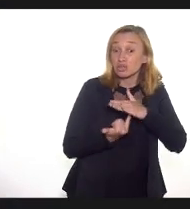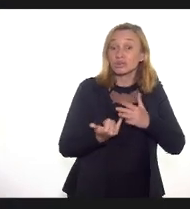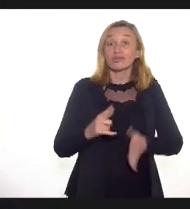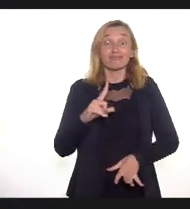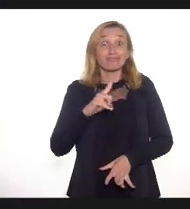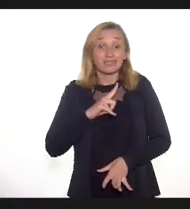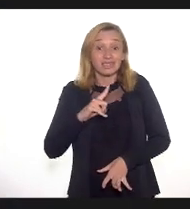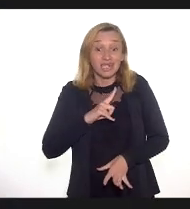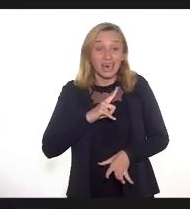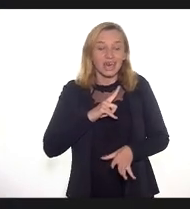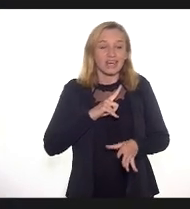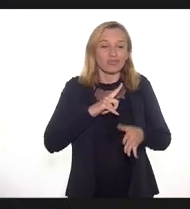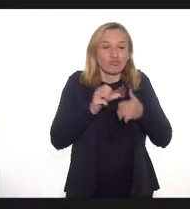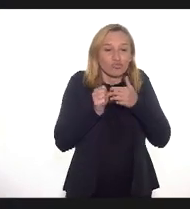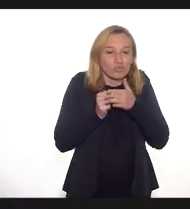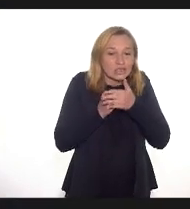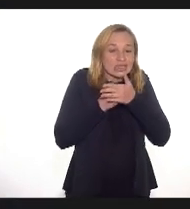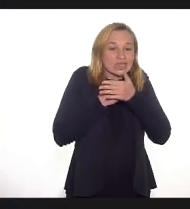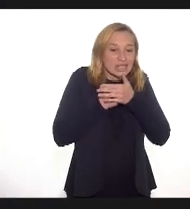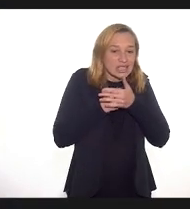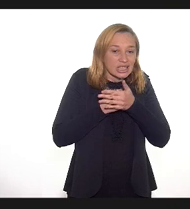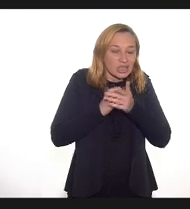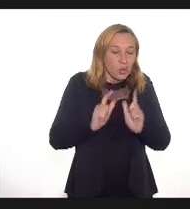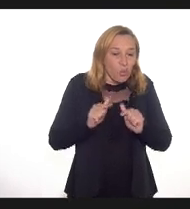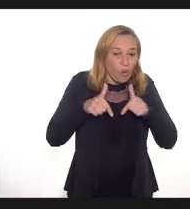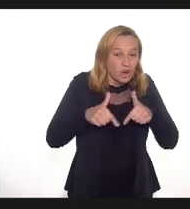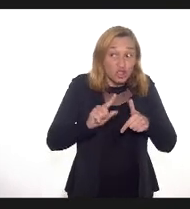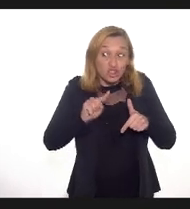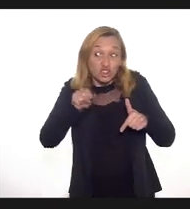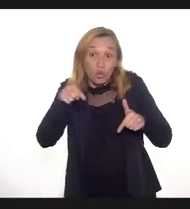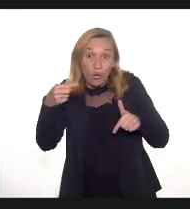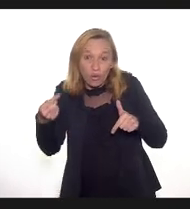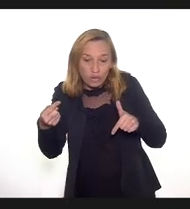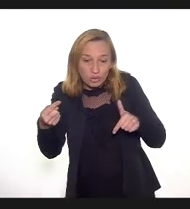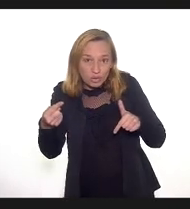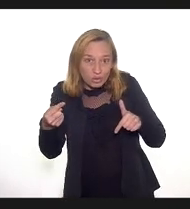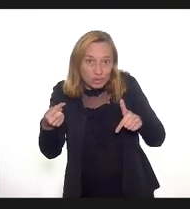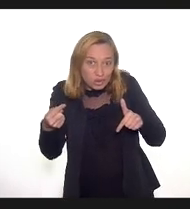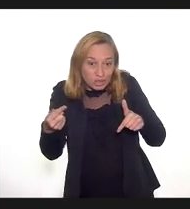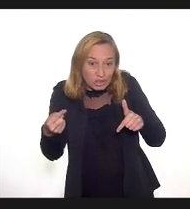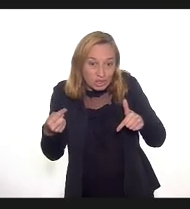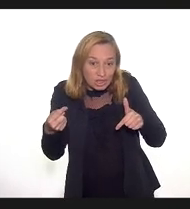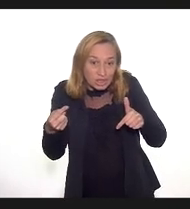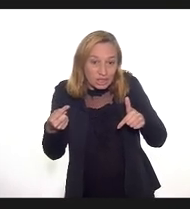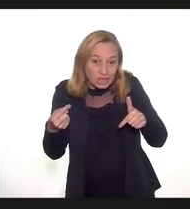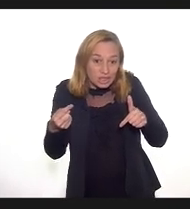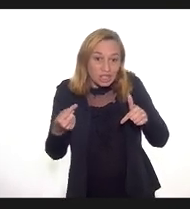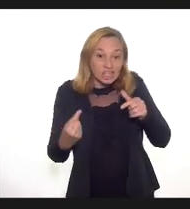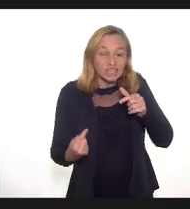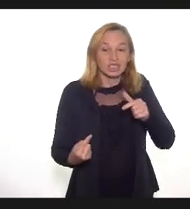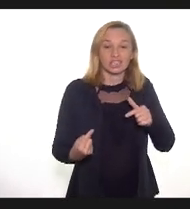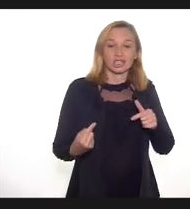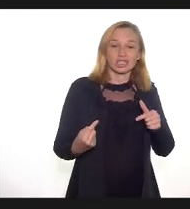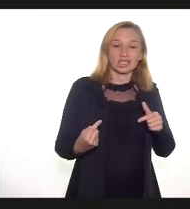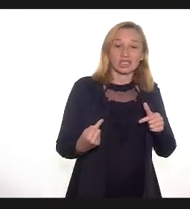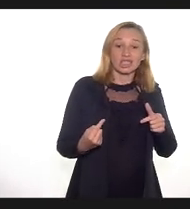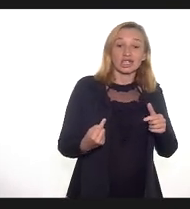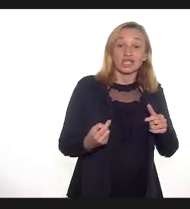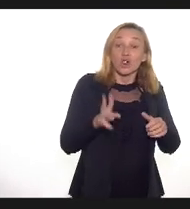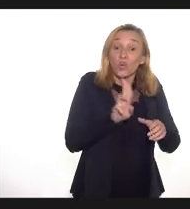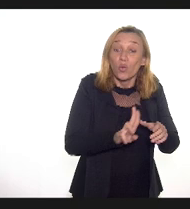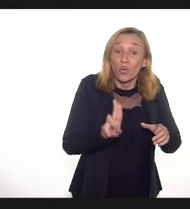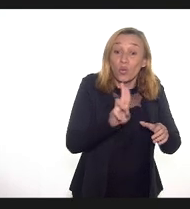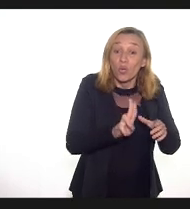tem o mister, a função, dentre outras, de promover o uso